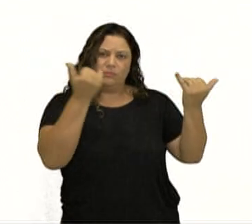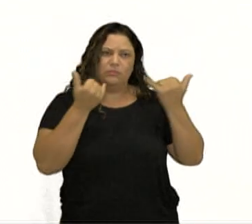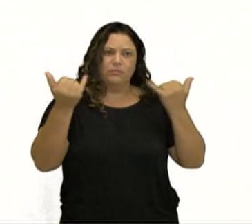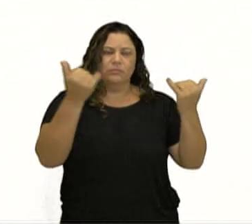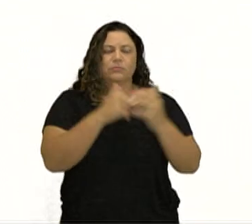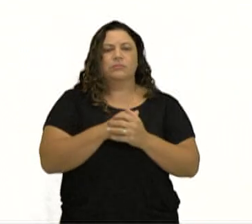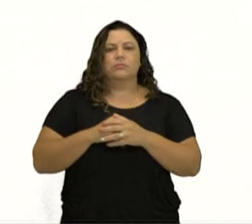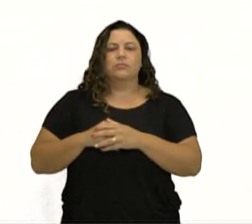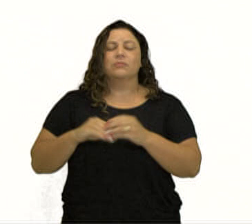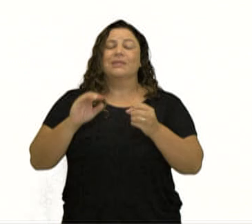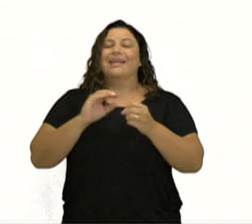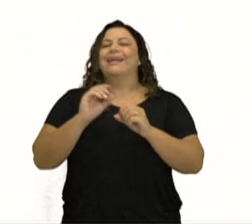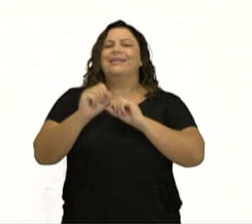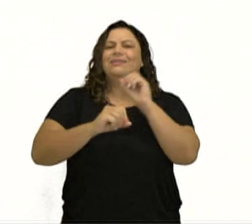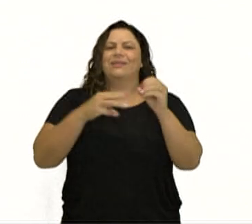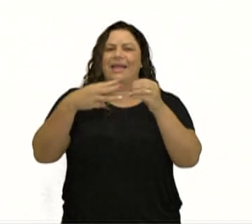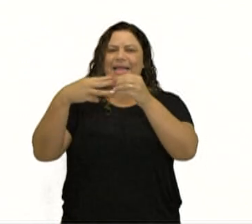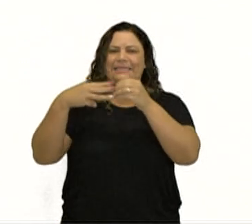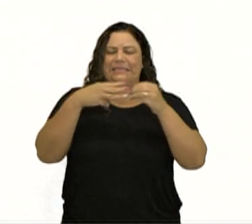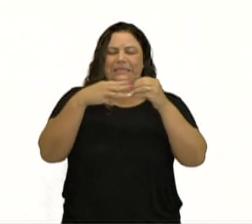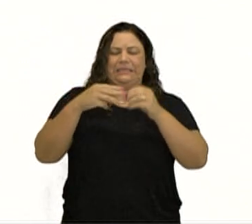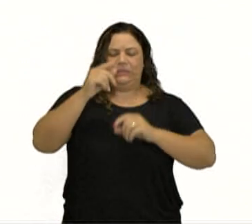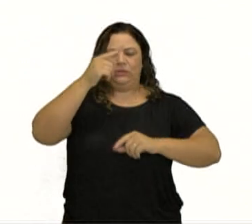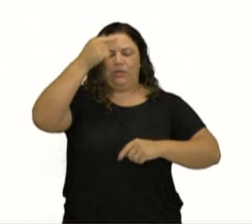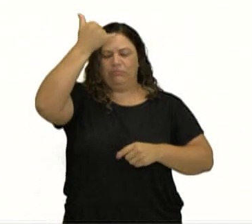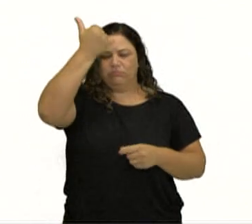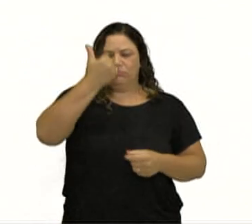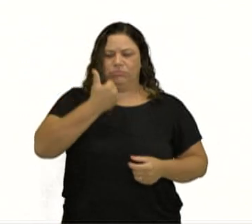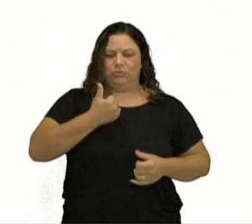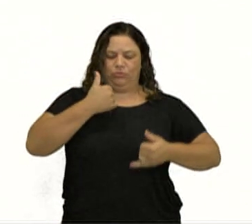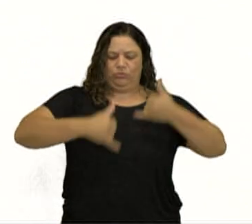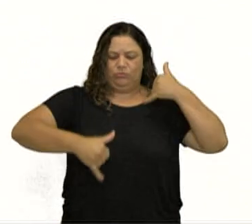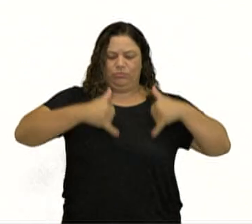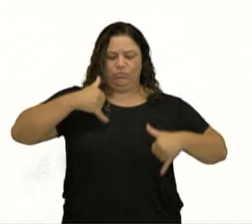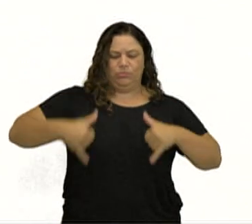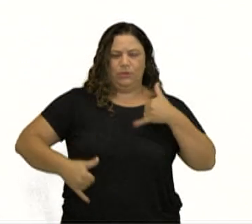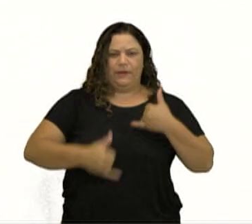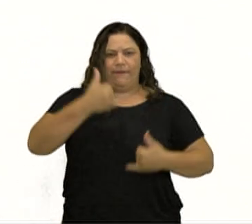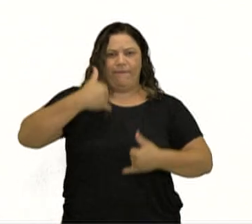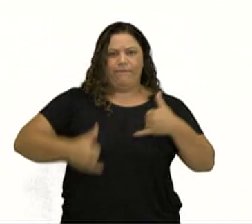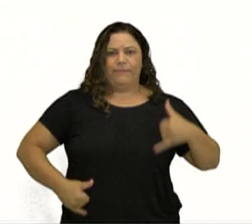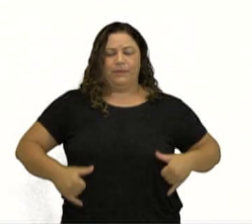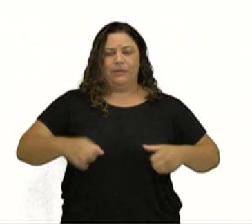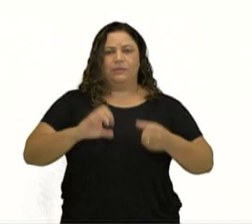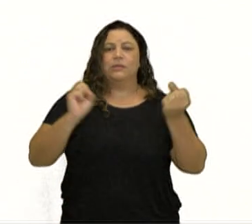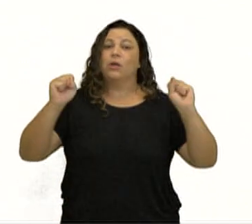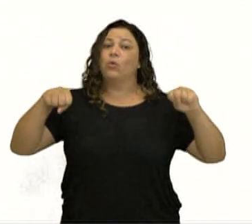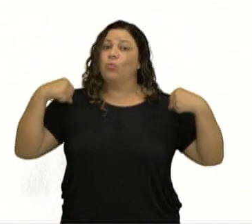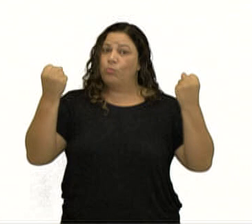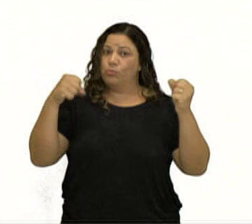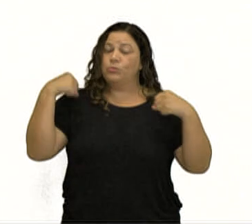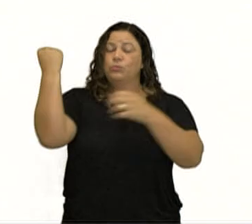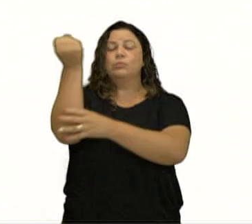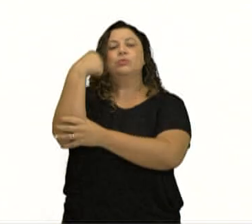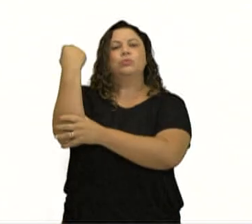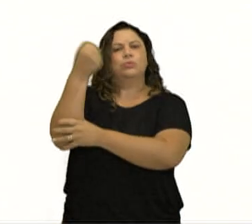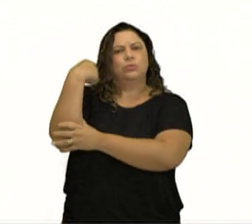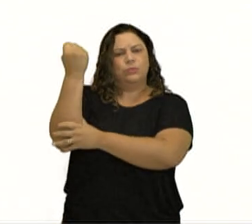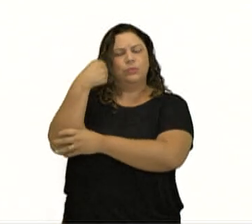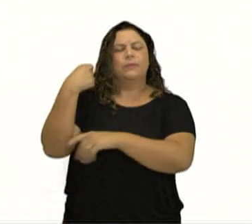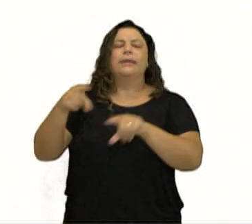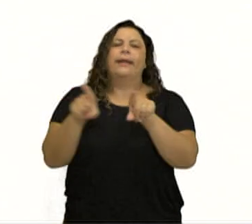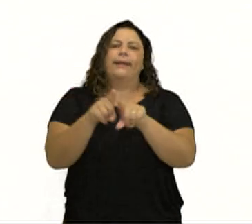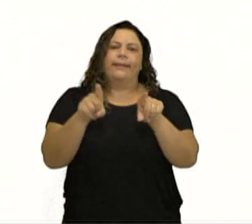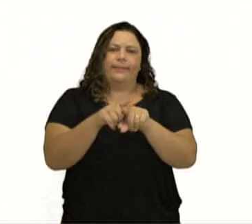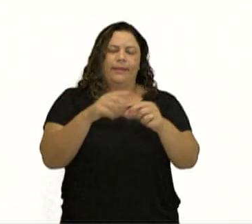as células nervosas e é o desencadeador da contração muscular e regulador